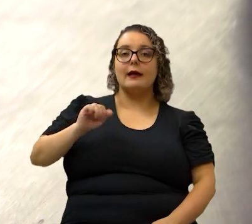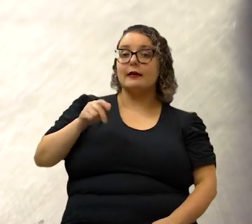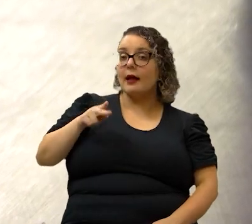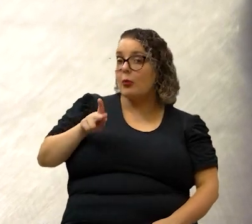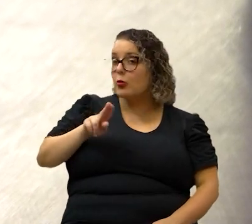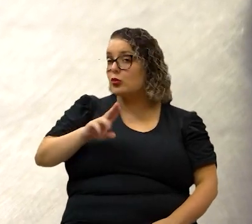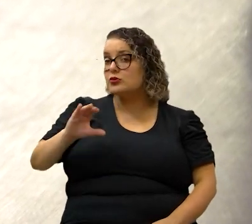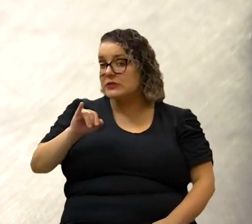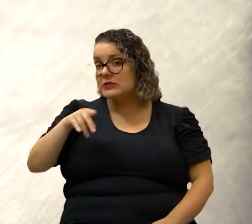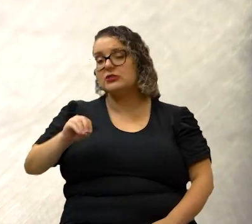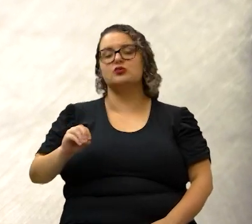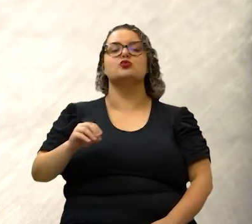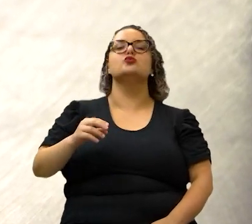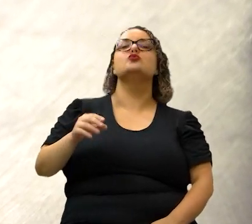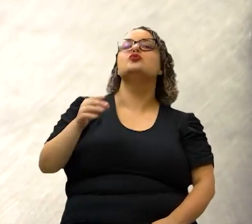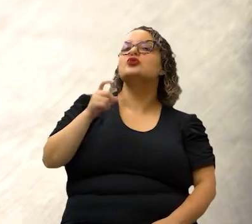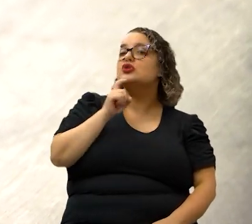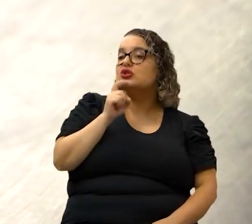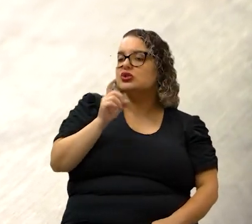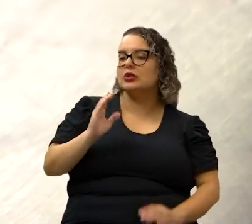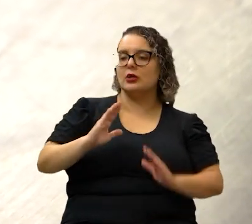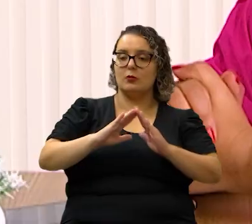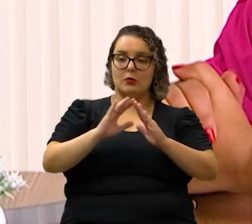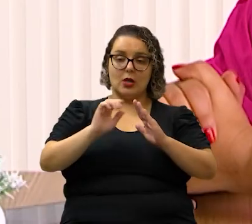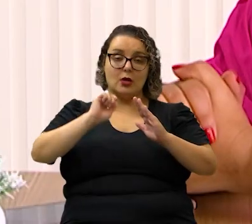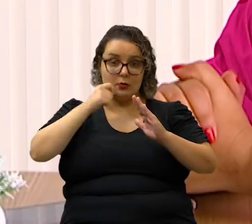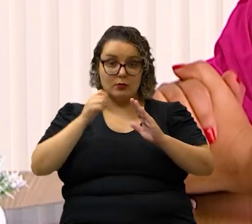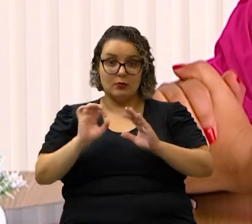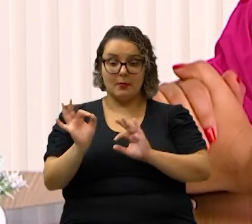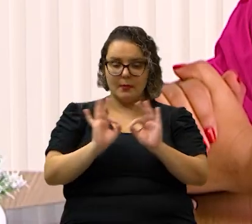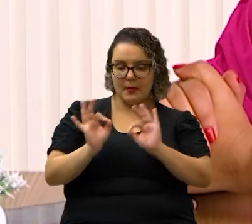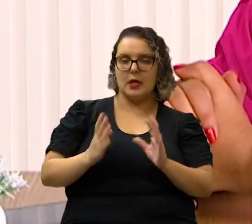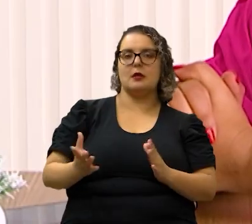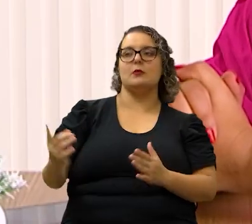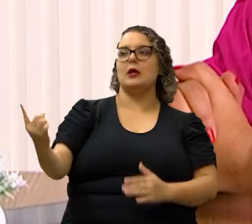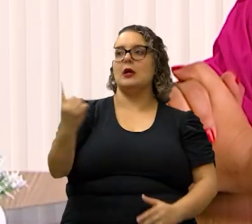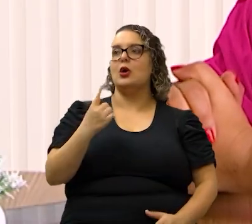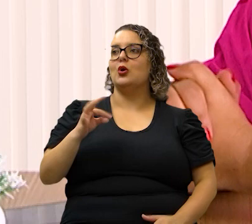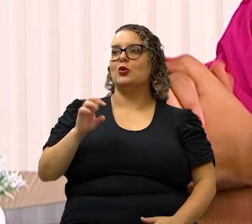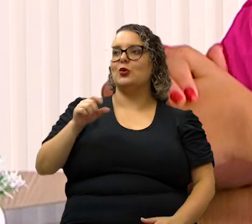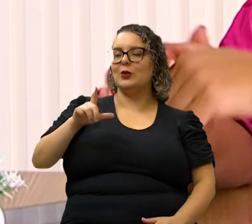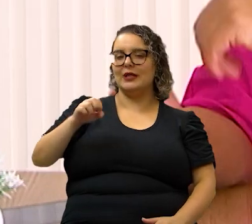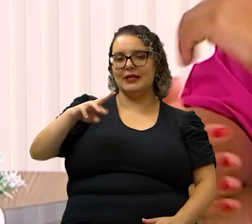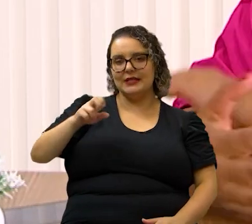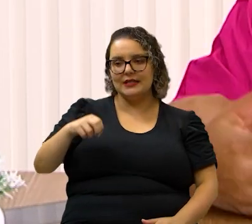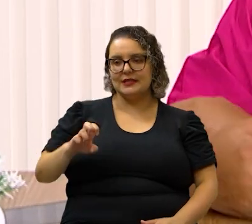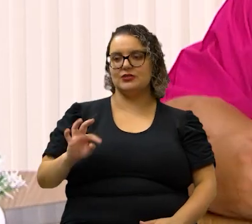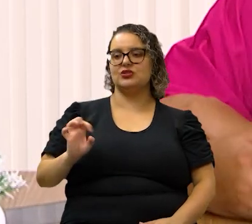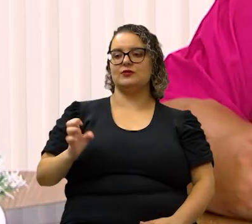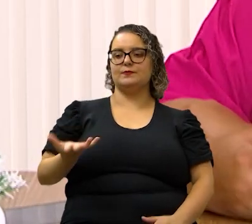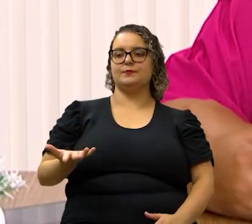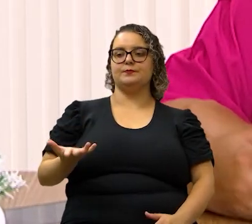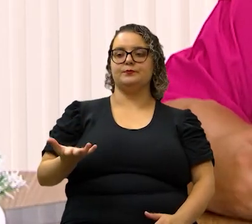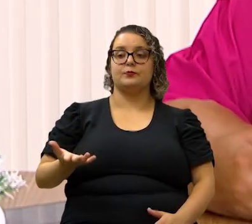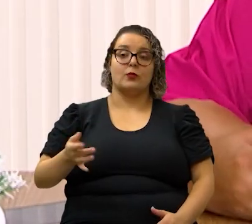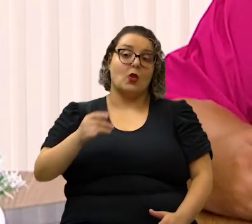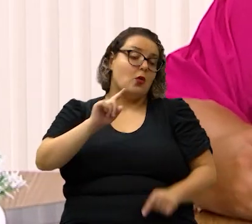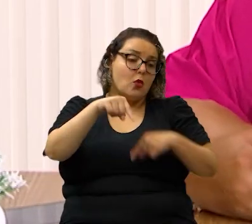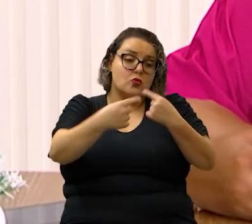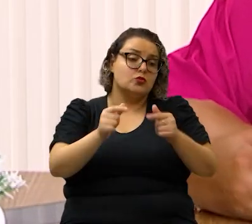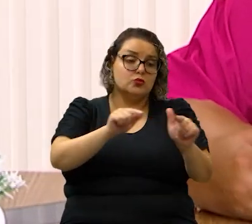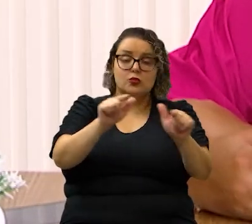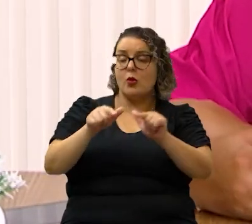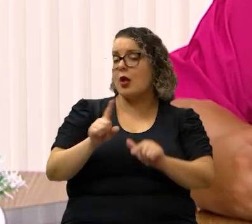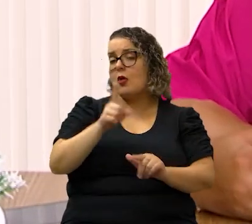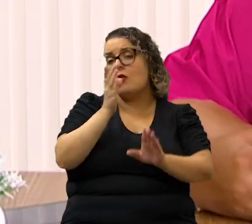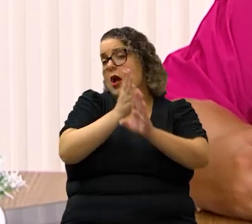geladas, cappuccinos gelados, e nós somos uma padaria preparada para receber o intolerante. Então sempre tem uma opção de leite vegetal, por exemplo,